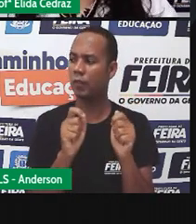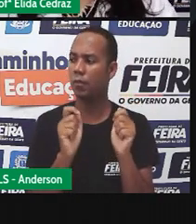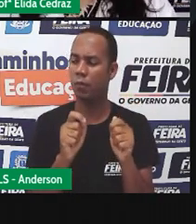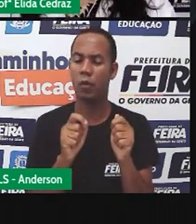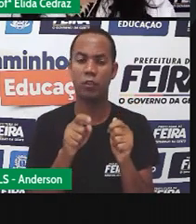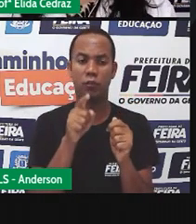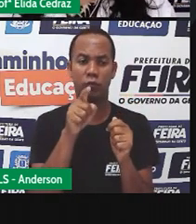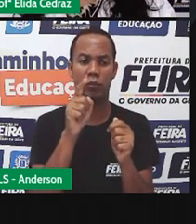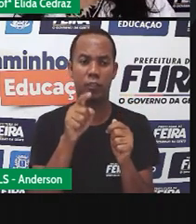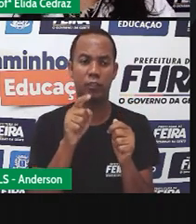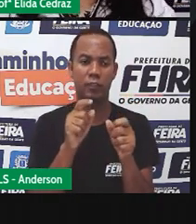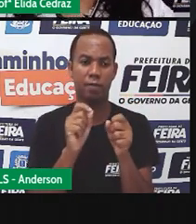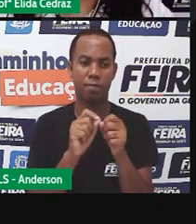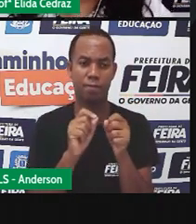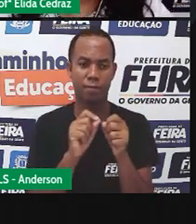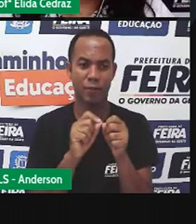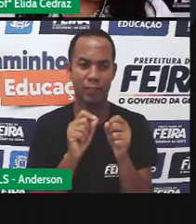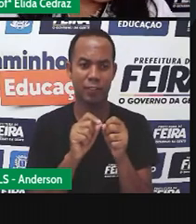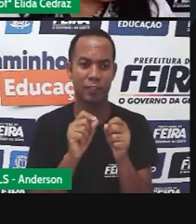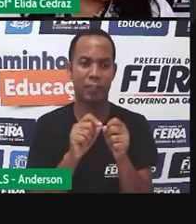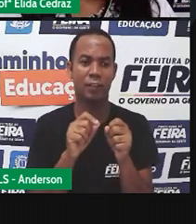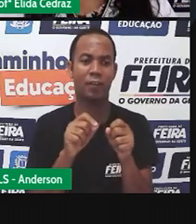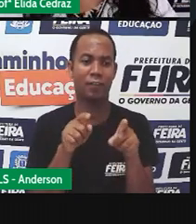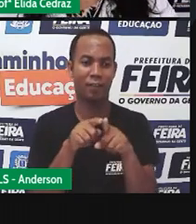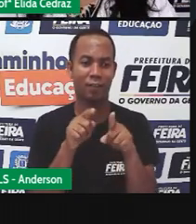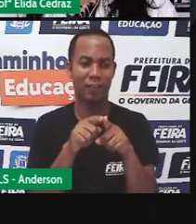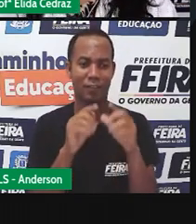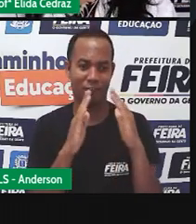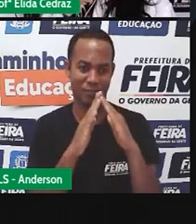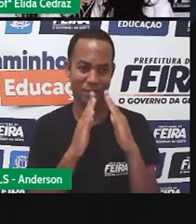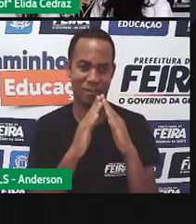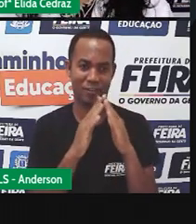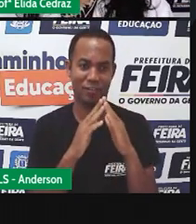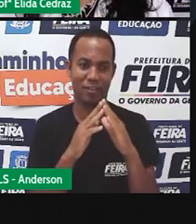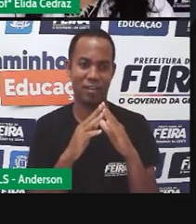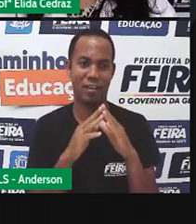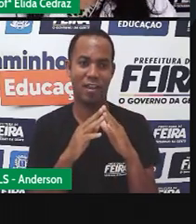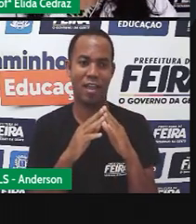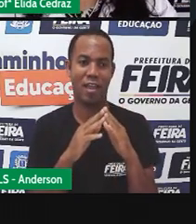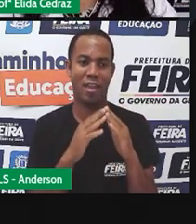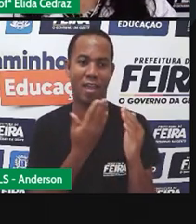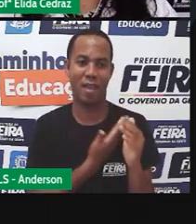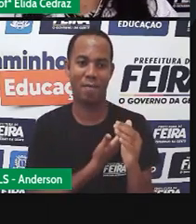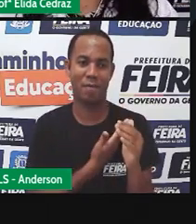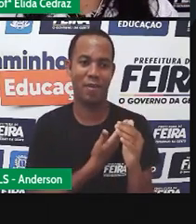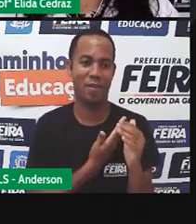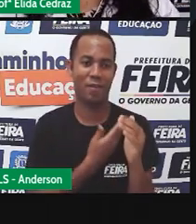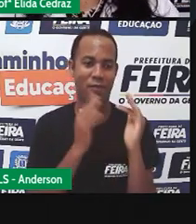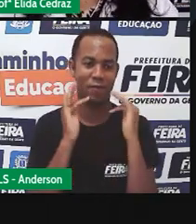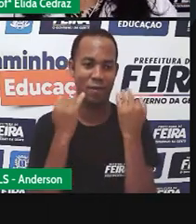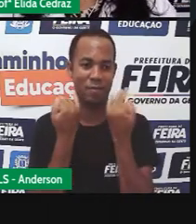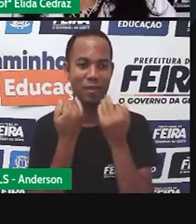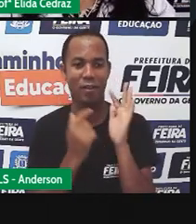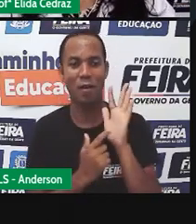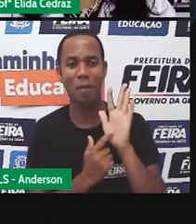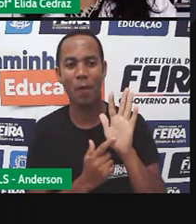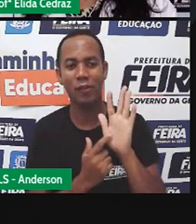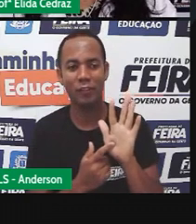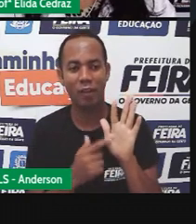você vai registrar e enviar para os seus primos, para todo mundo. Você vai mostrar que